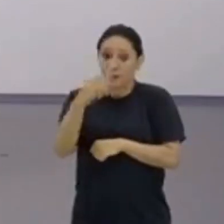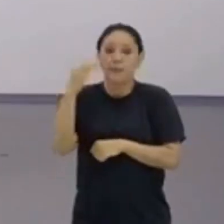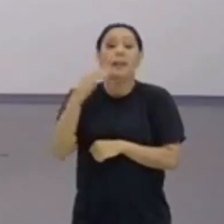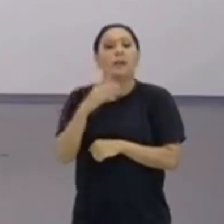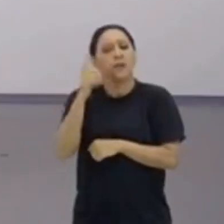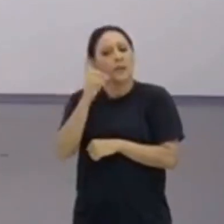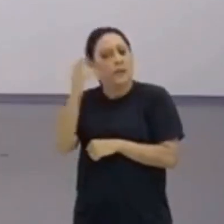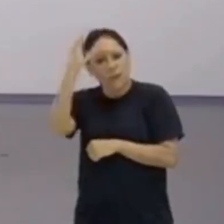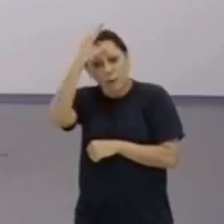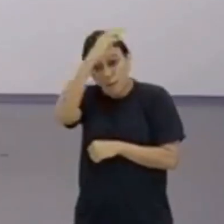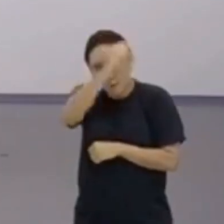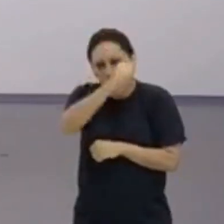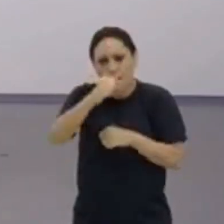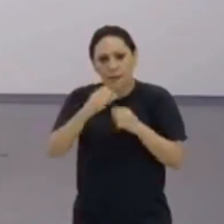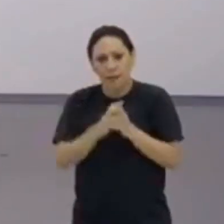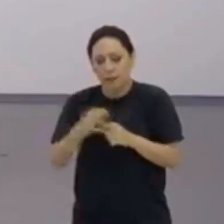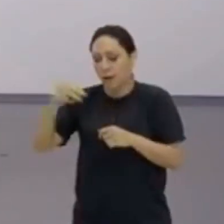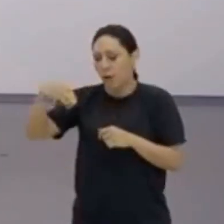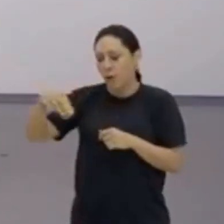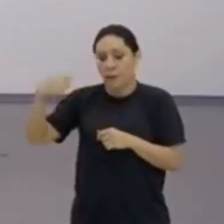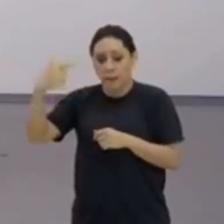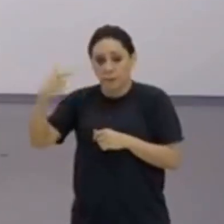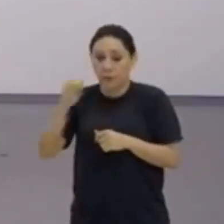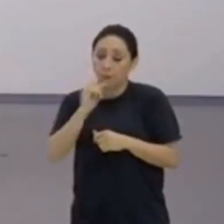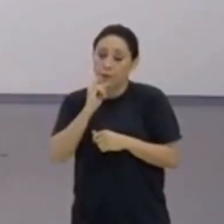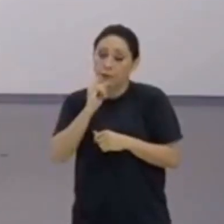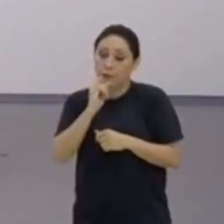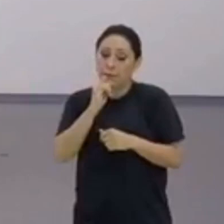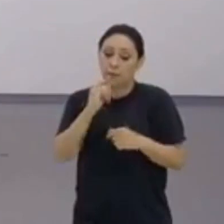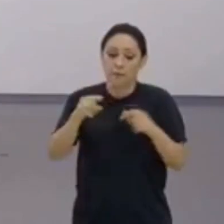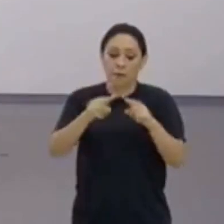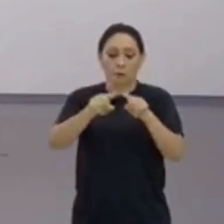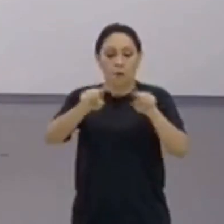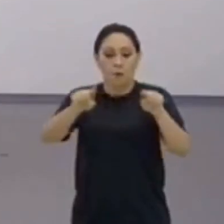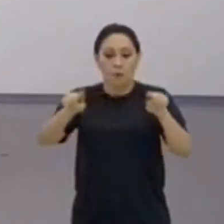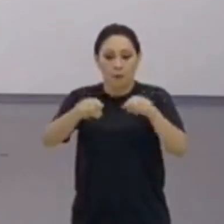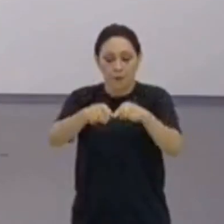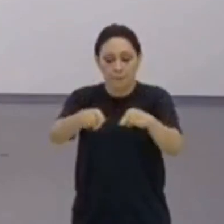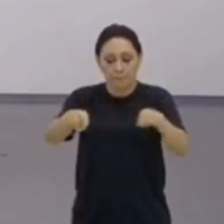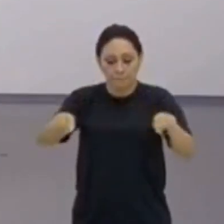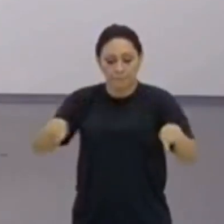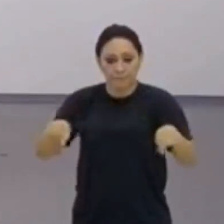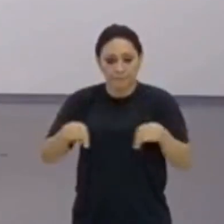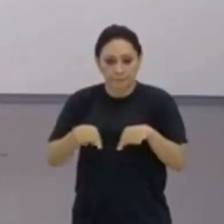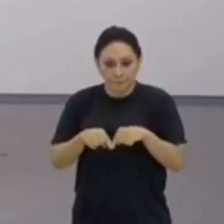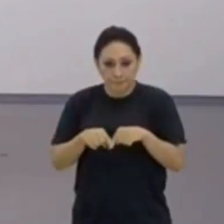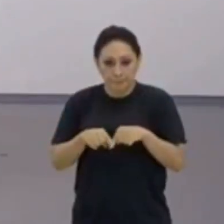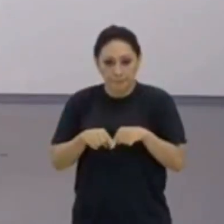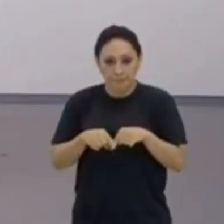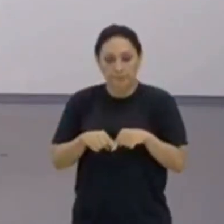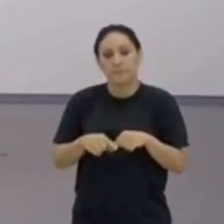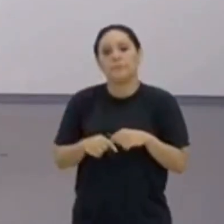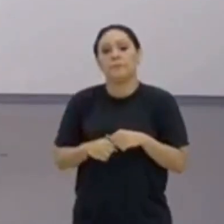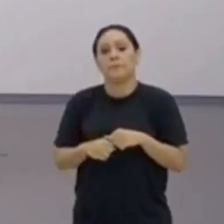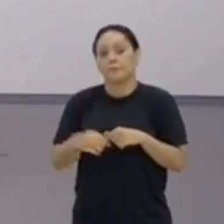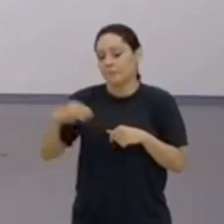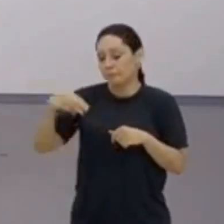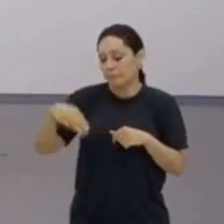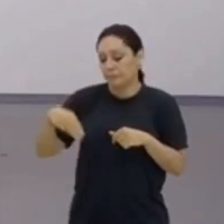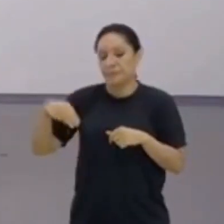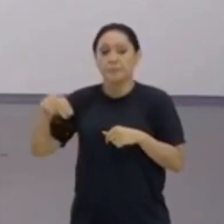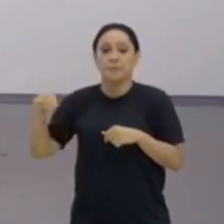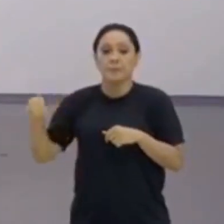compreender 1 metro quadrado se tiver uma lajota de 1 metro? Tá certo? De lado, um metro. Um quadrado, né? 1 metro por 1 metro